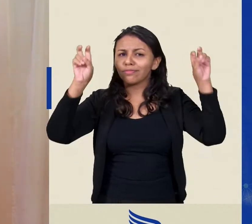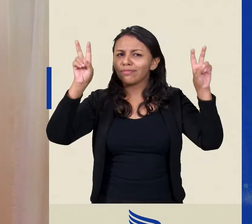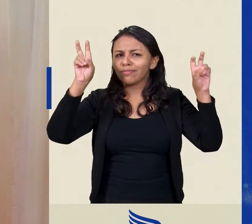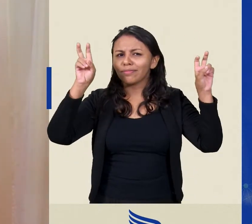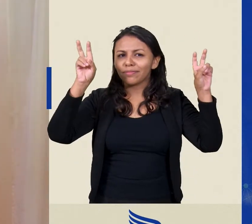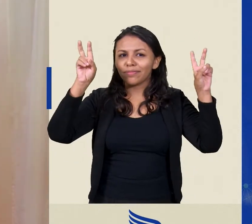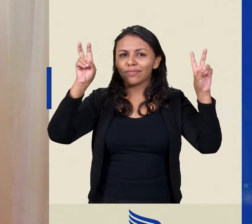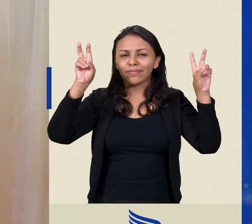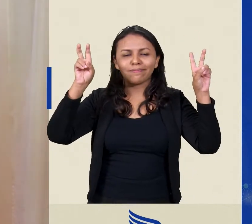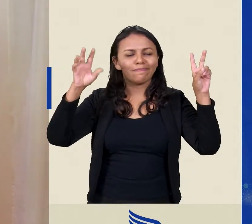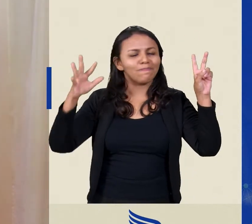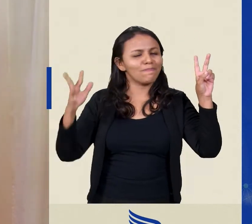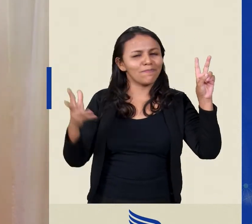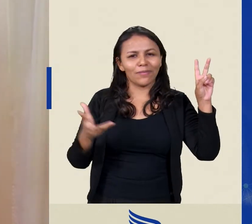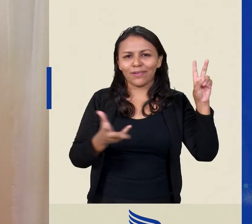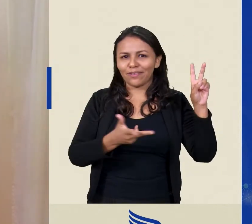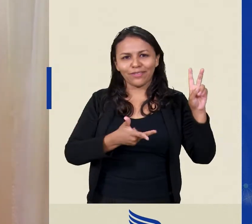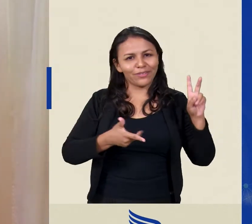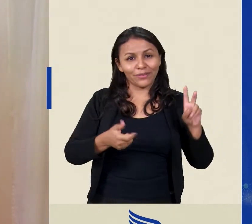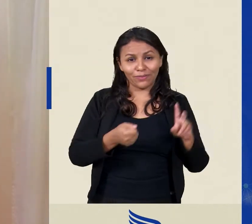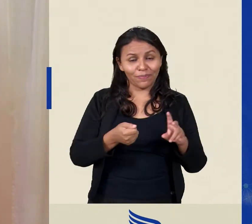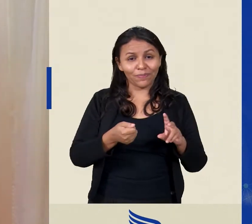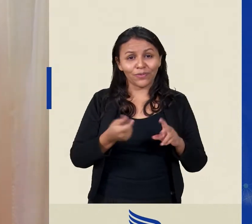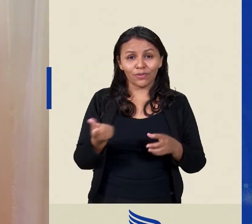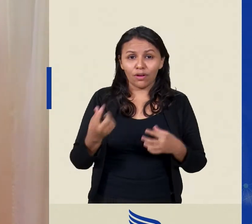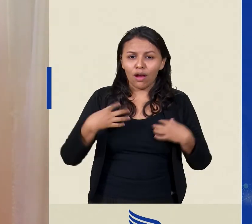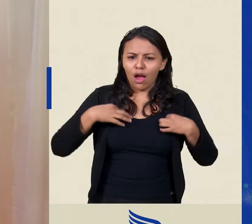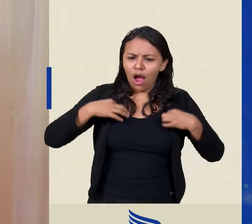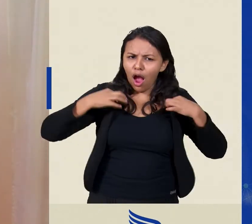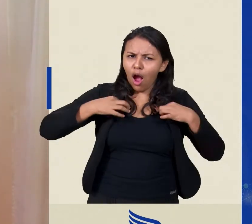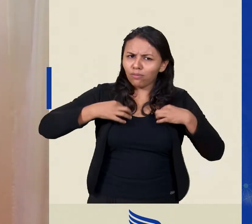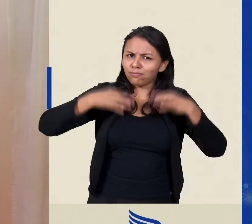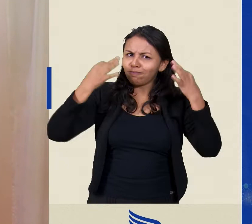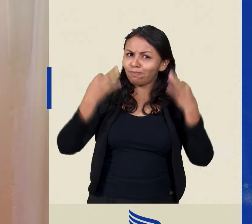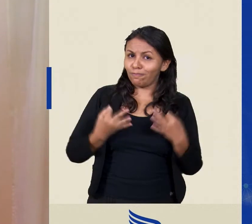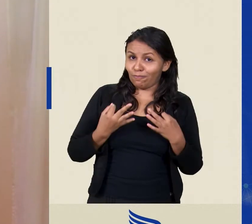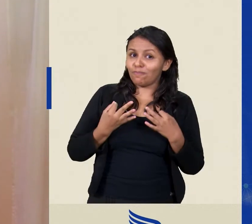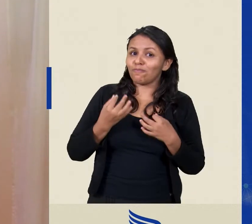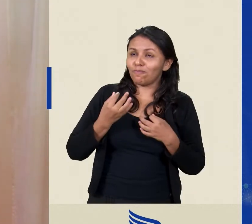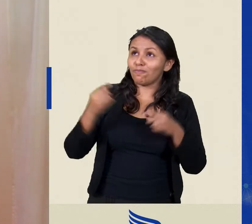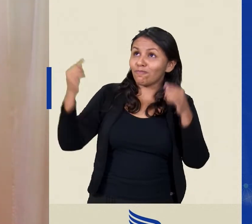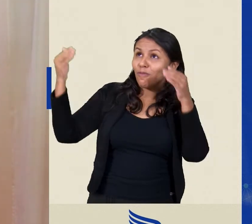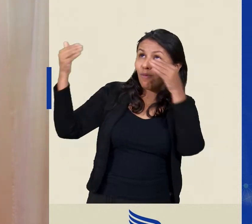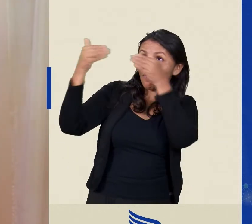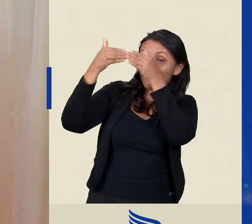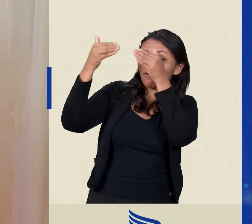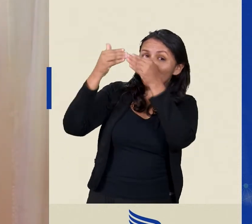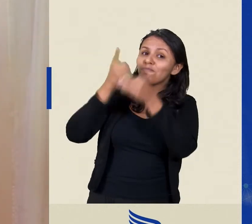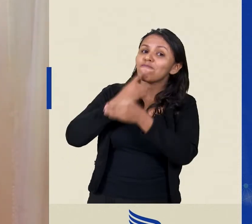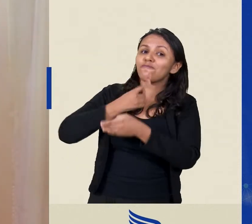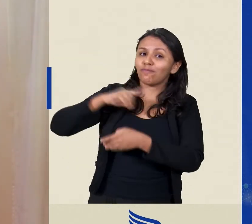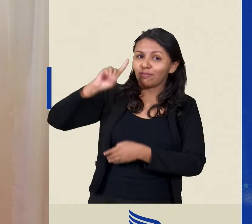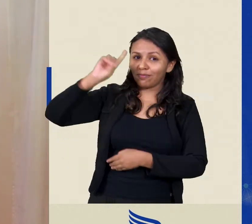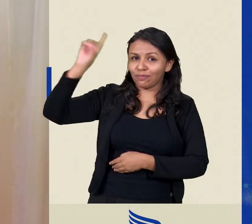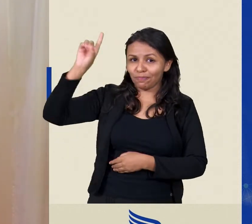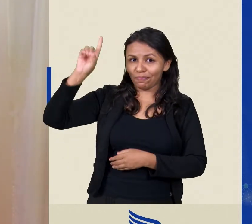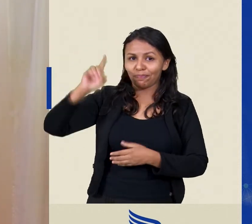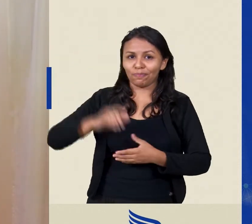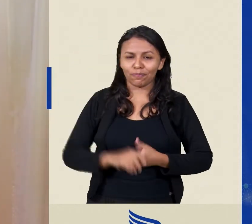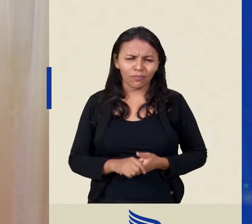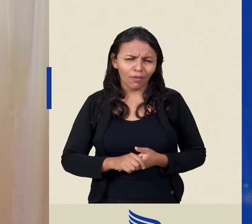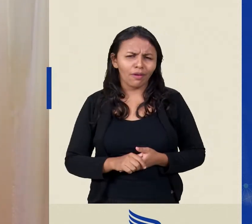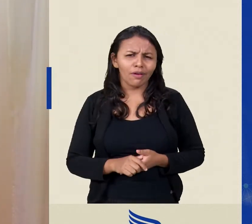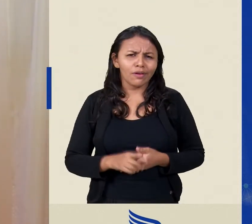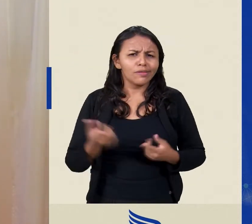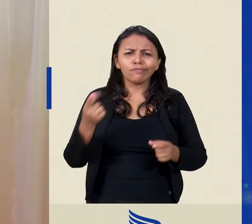o maravilhoso tema, a reforma do vestuário. A reforma do vestuário